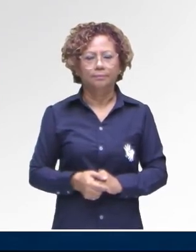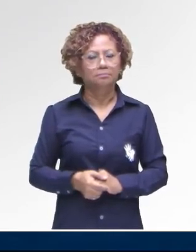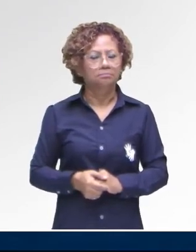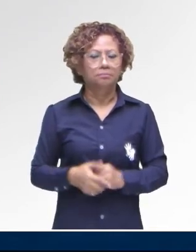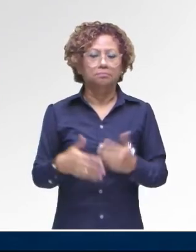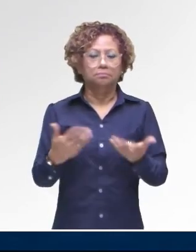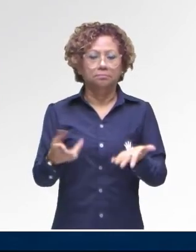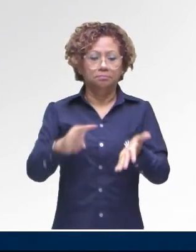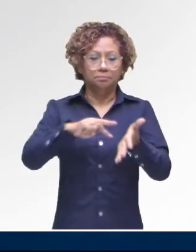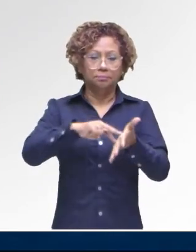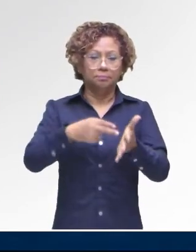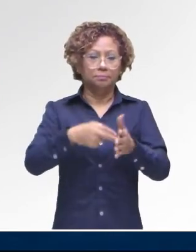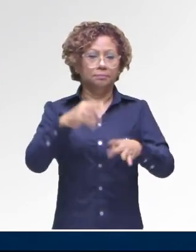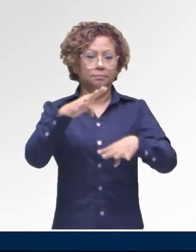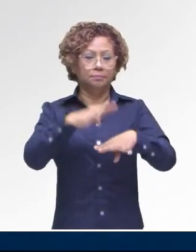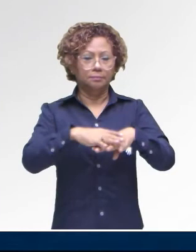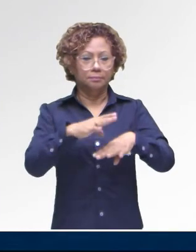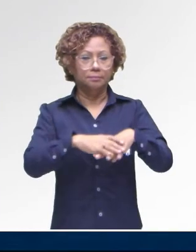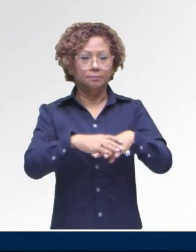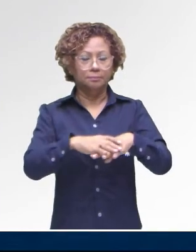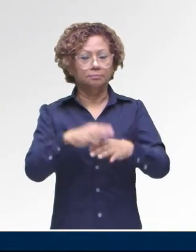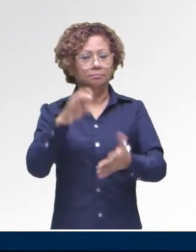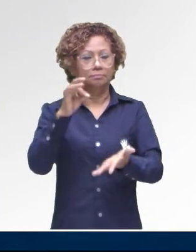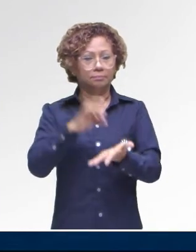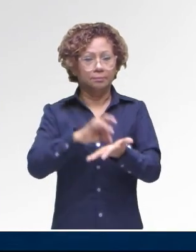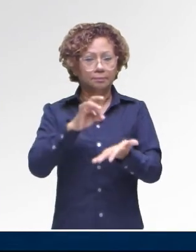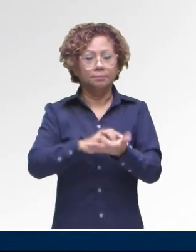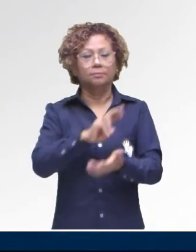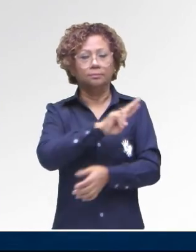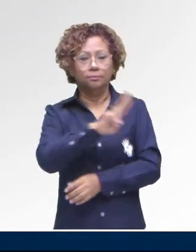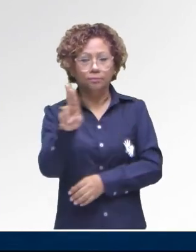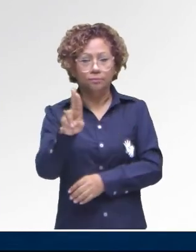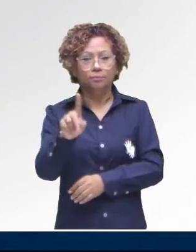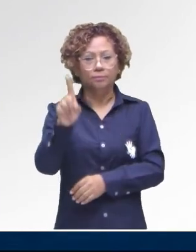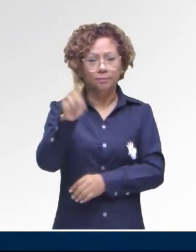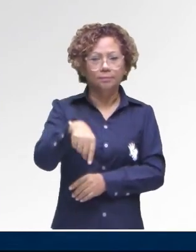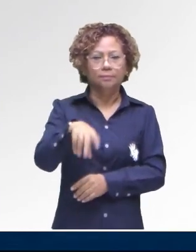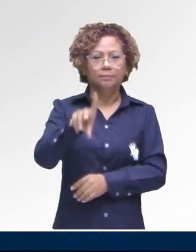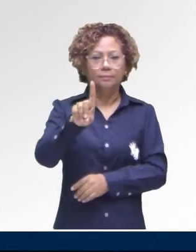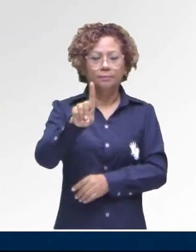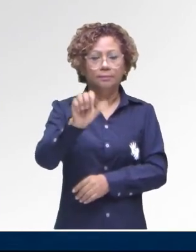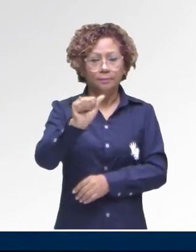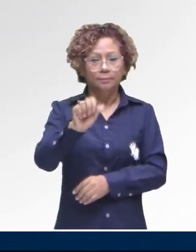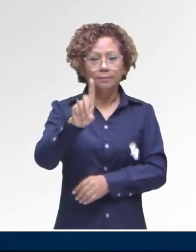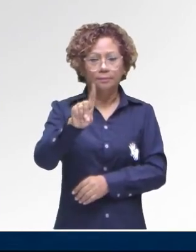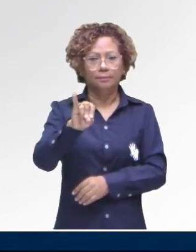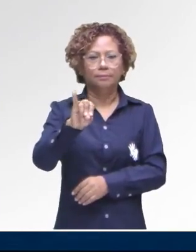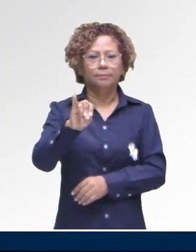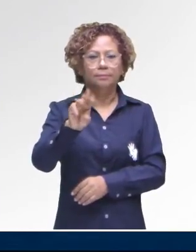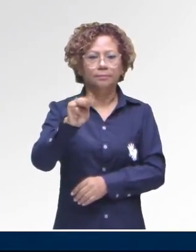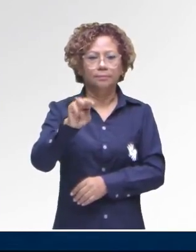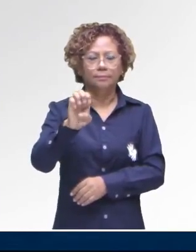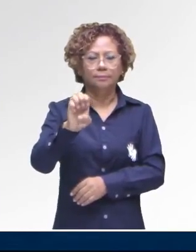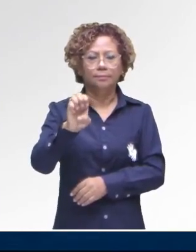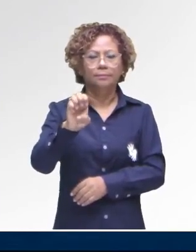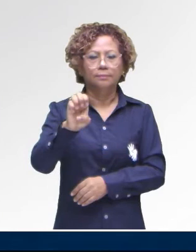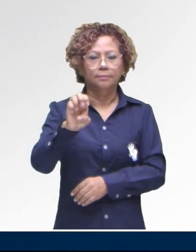como adimensionais. Verdadeiro. Verdadeiro. Letra